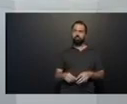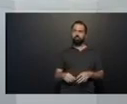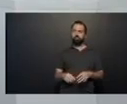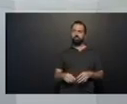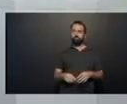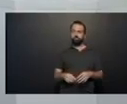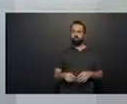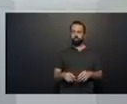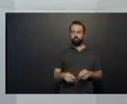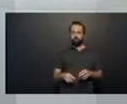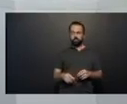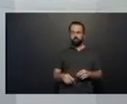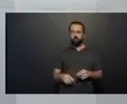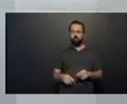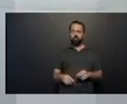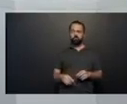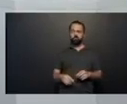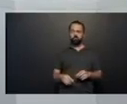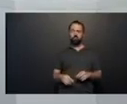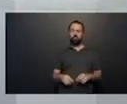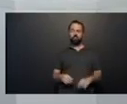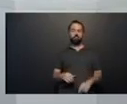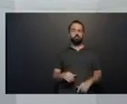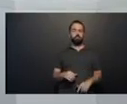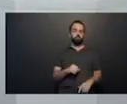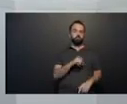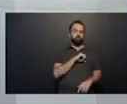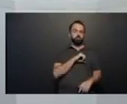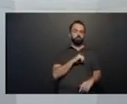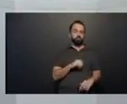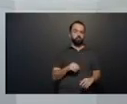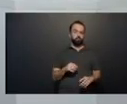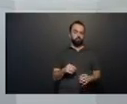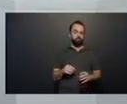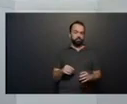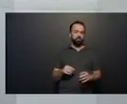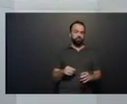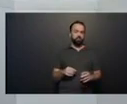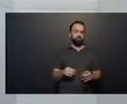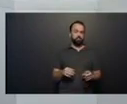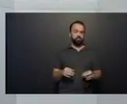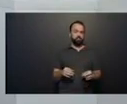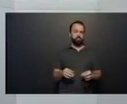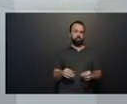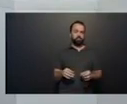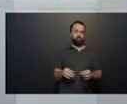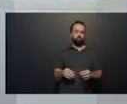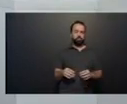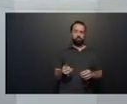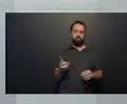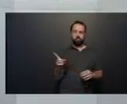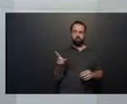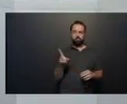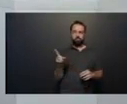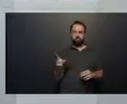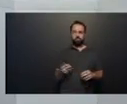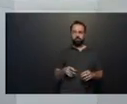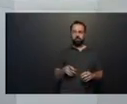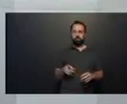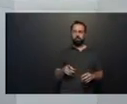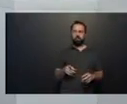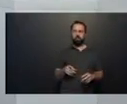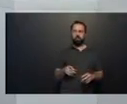Essa é do simulado Melhor IDEB. O número inteiro mais próximo de raiz de 15 mais raiz de